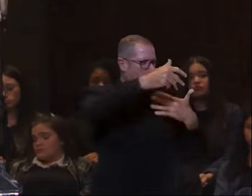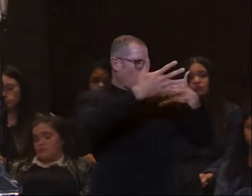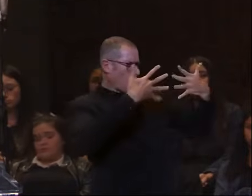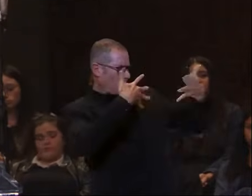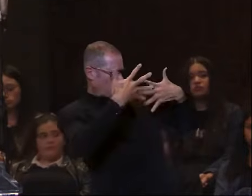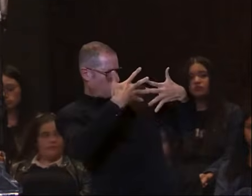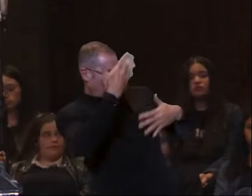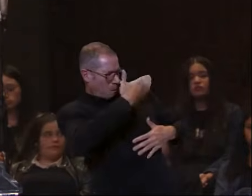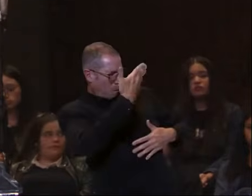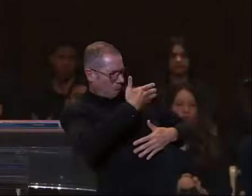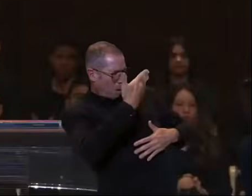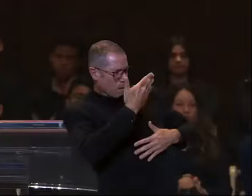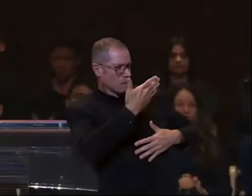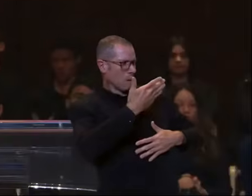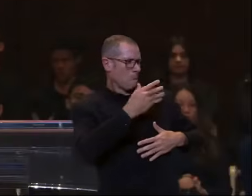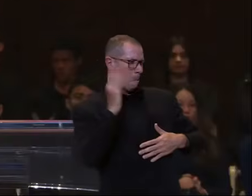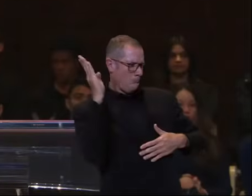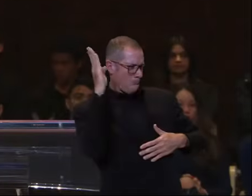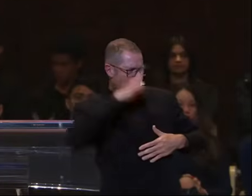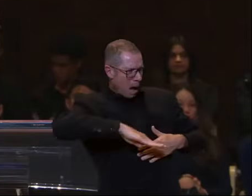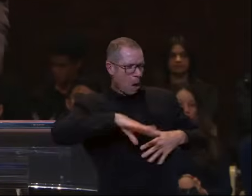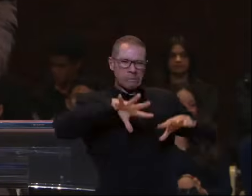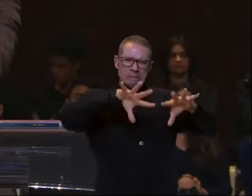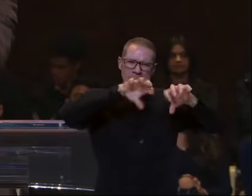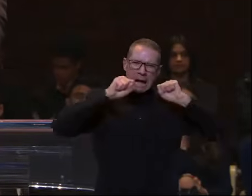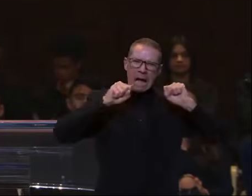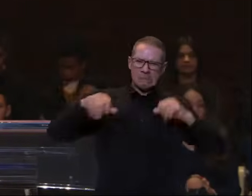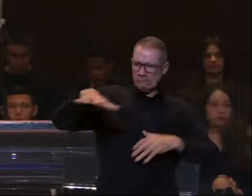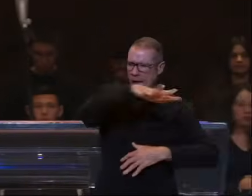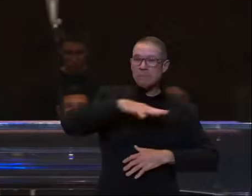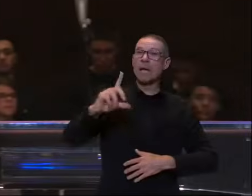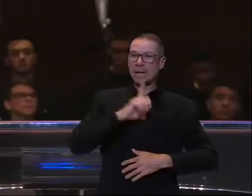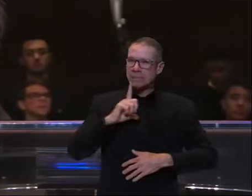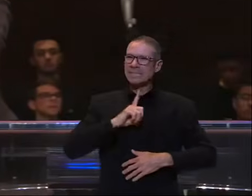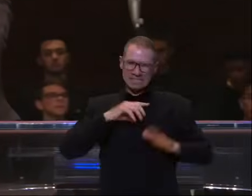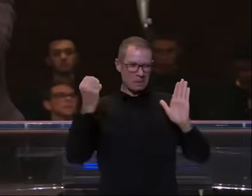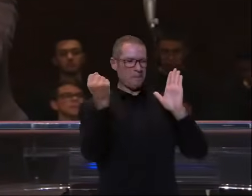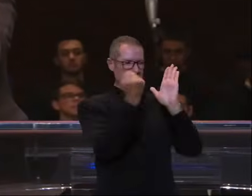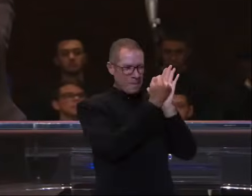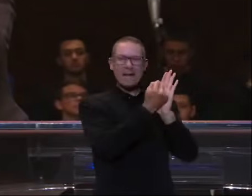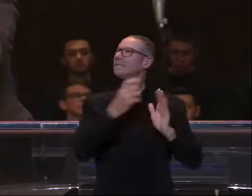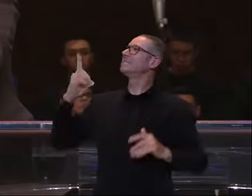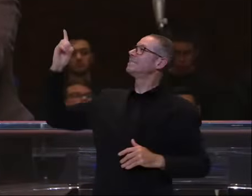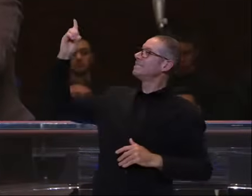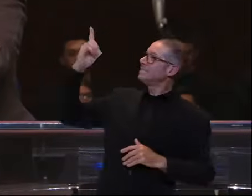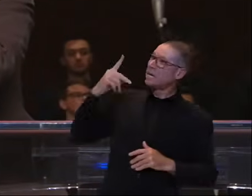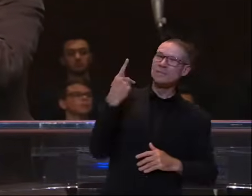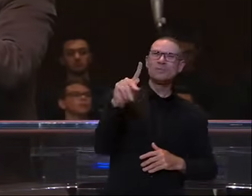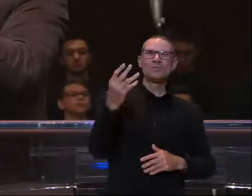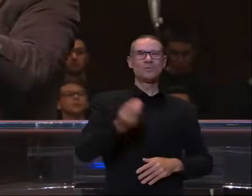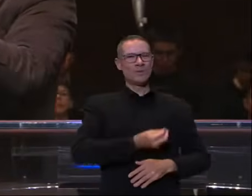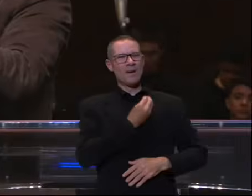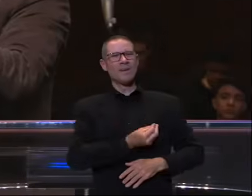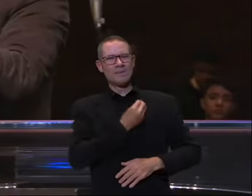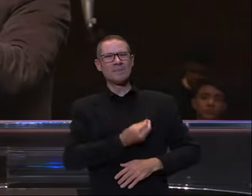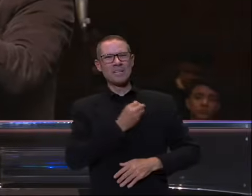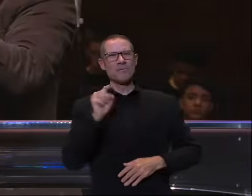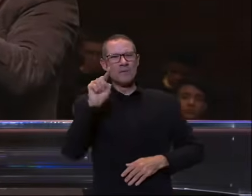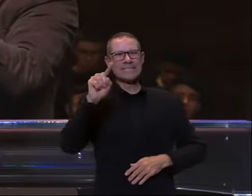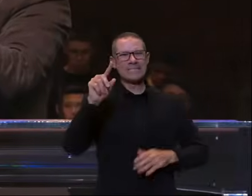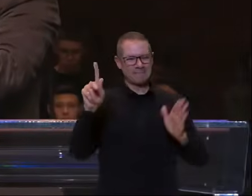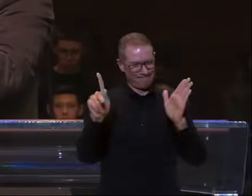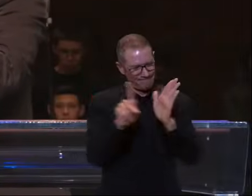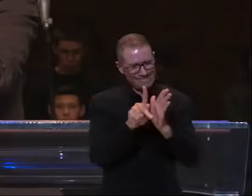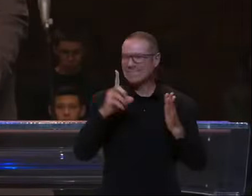invisível, principados, potestades, porque existe uma marca de Deus na sua vida. Você é